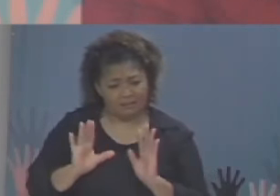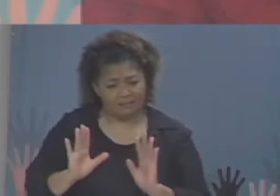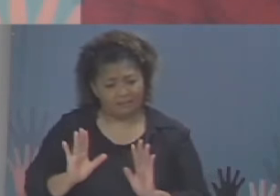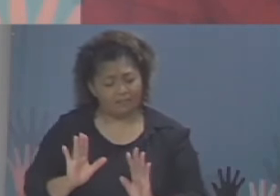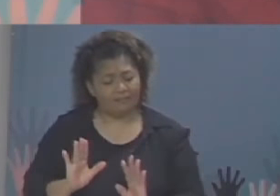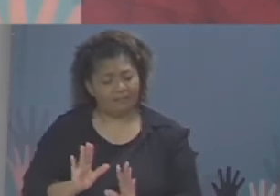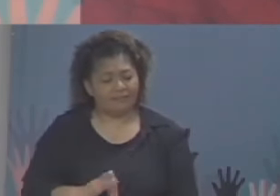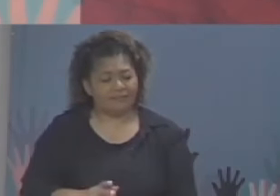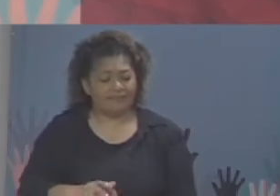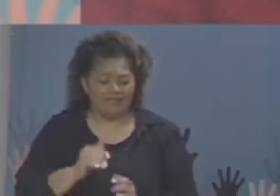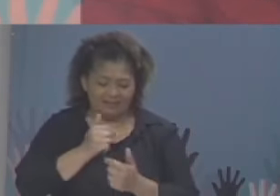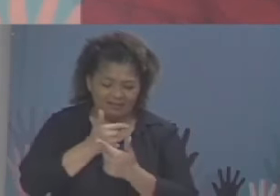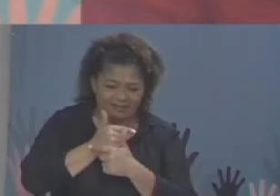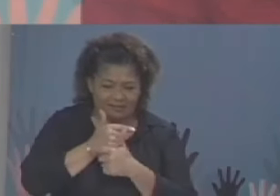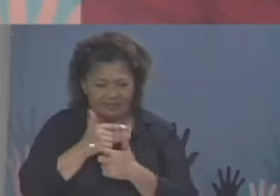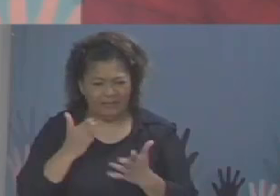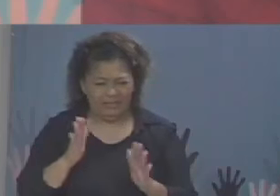certa ironia, mas ironia não faz mal aqui entre nós.